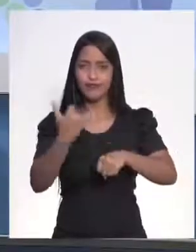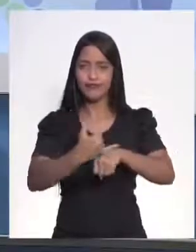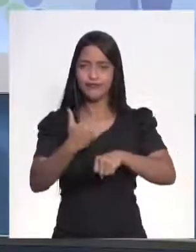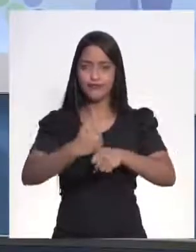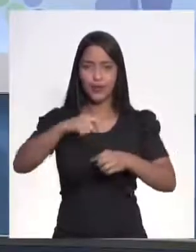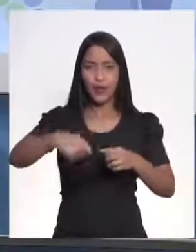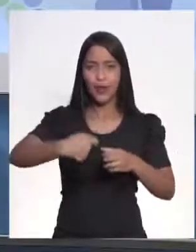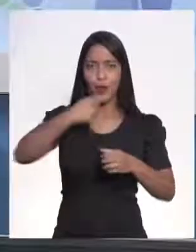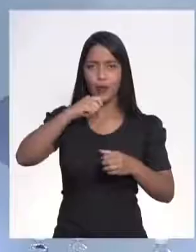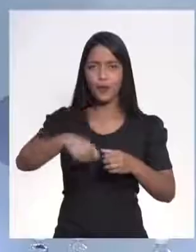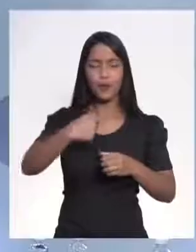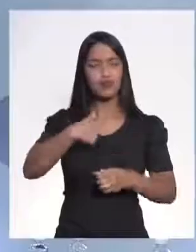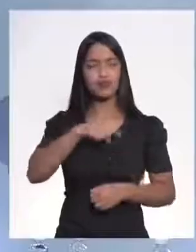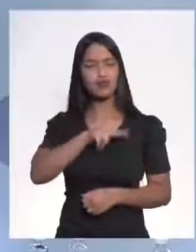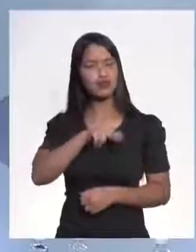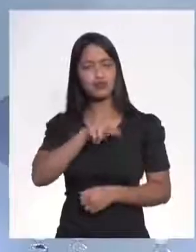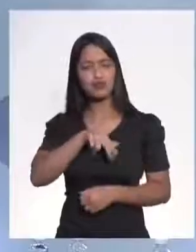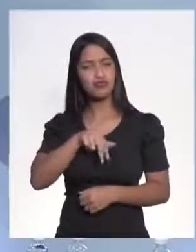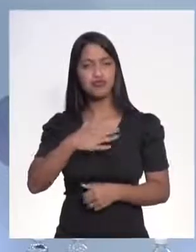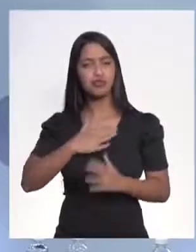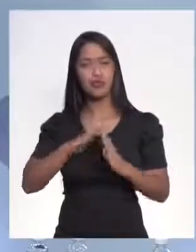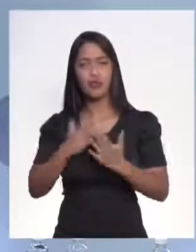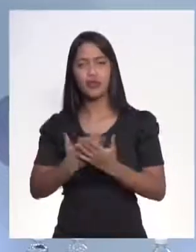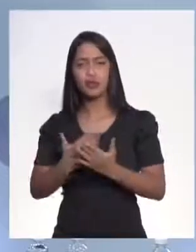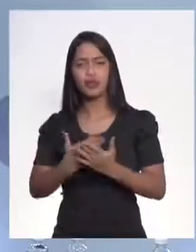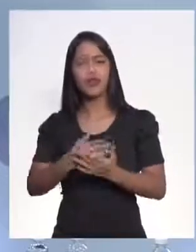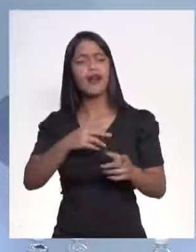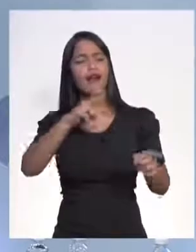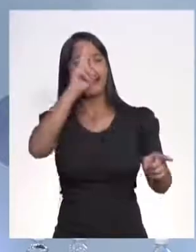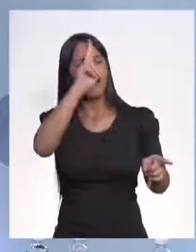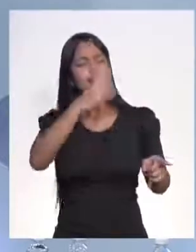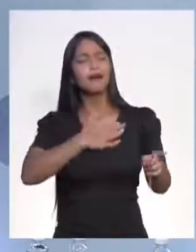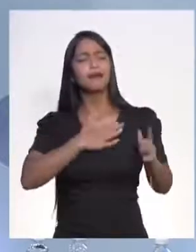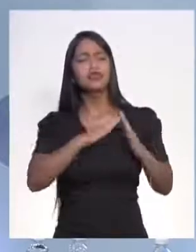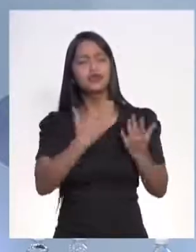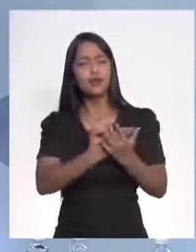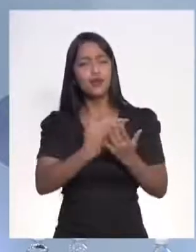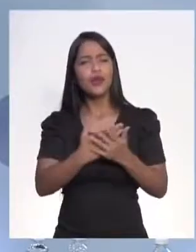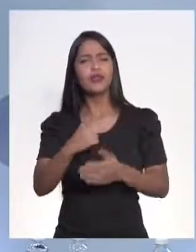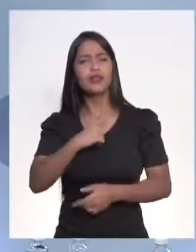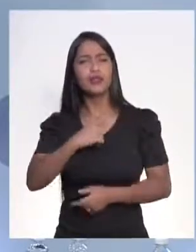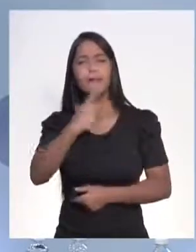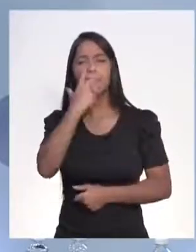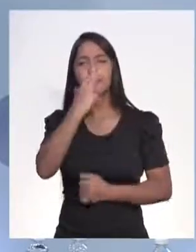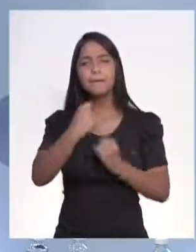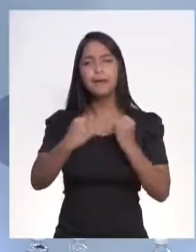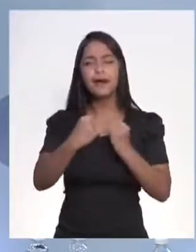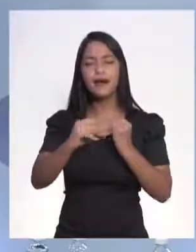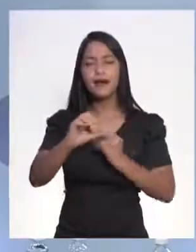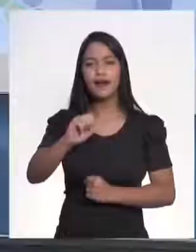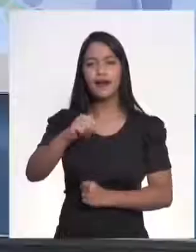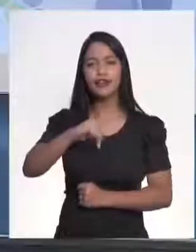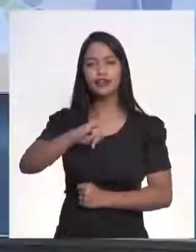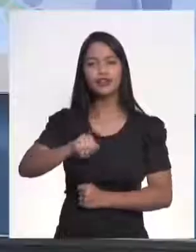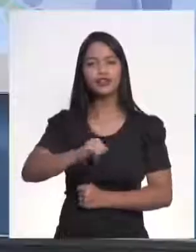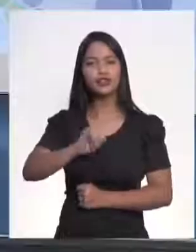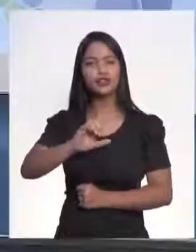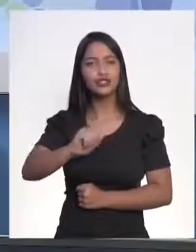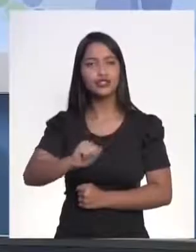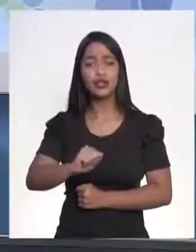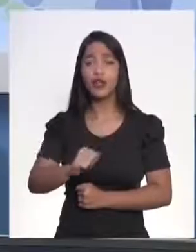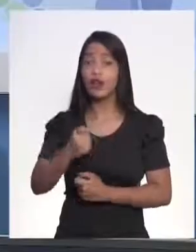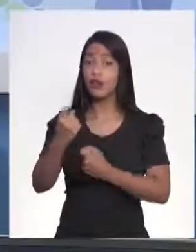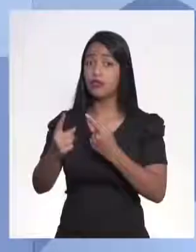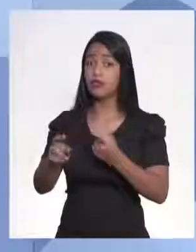aqui de é na minha escola eu como se fosse uma canjiquinha é gostosa quando tá frio eu ia lá que mas professor não pode